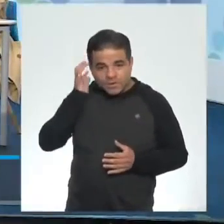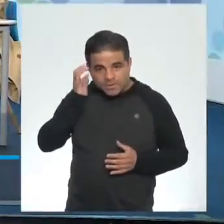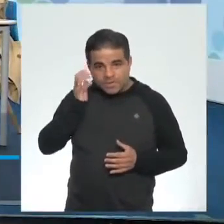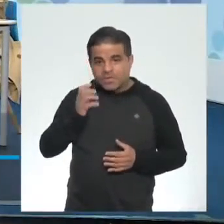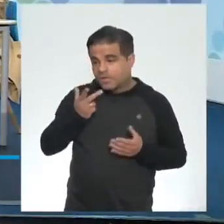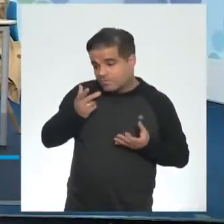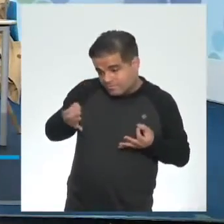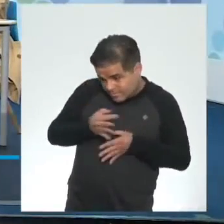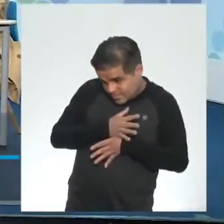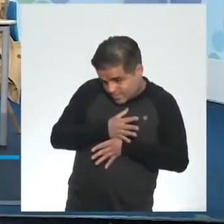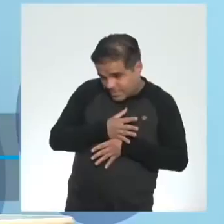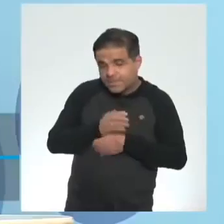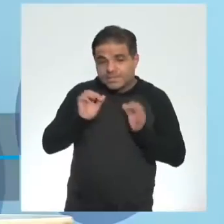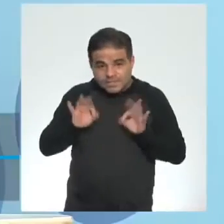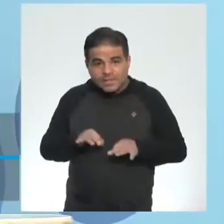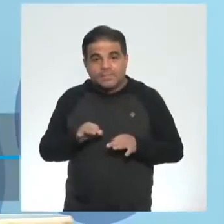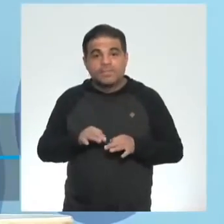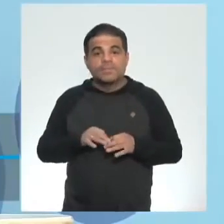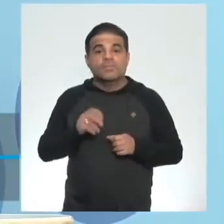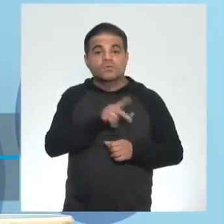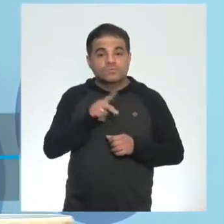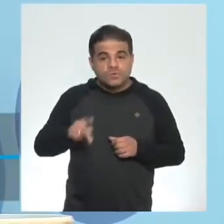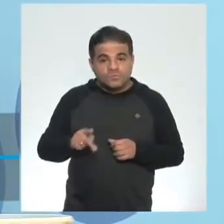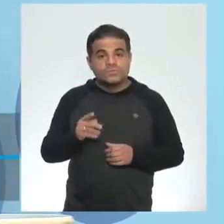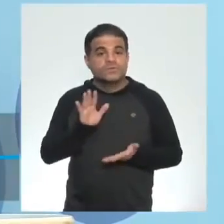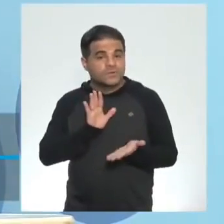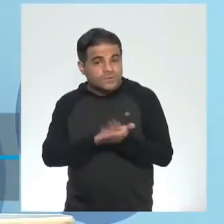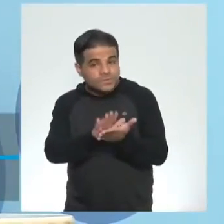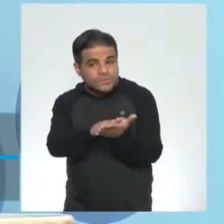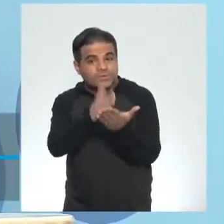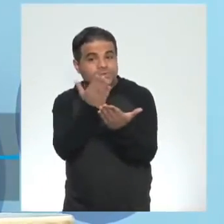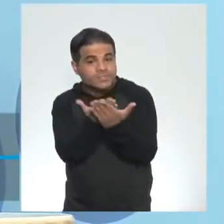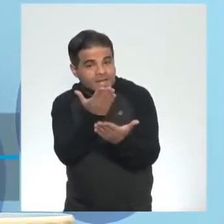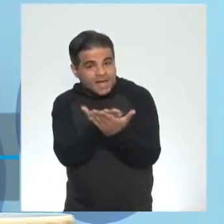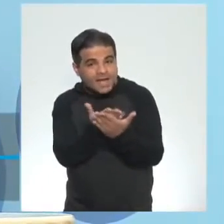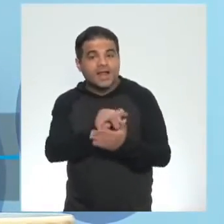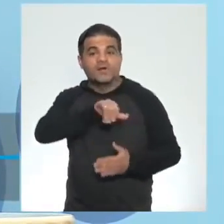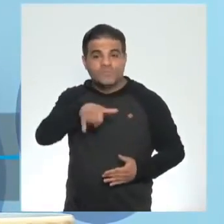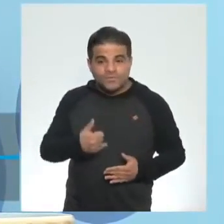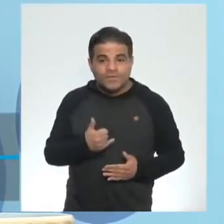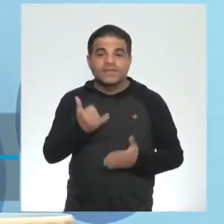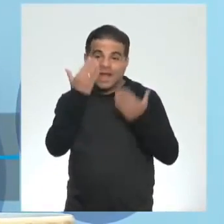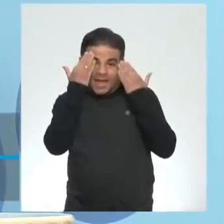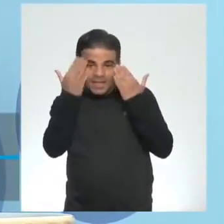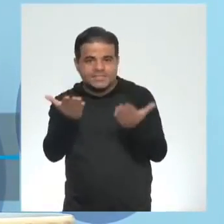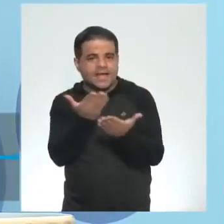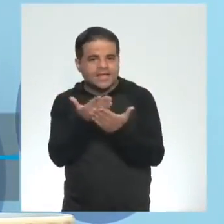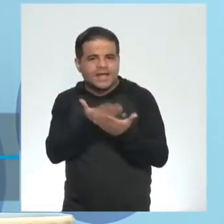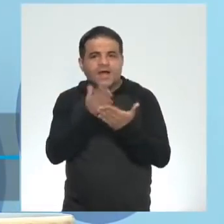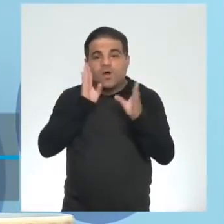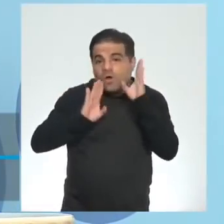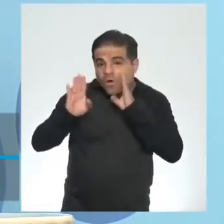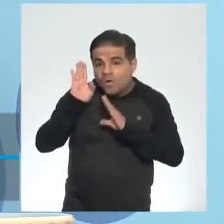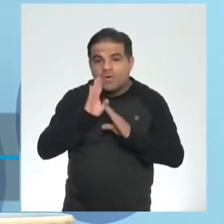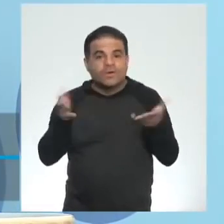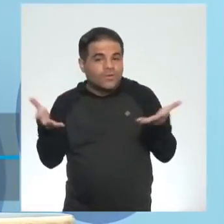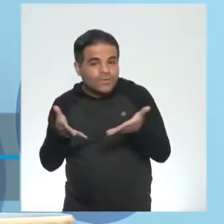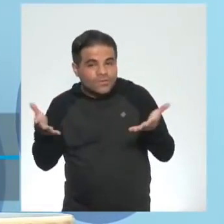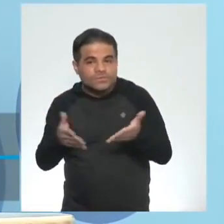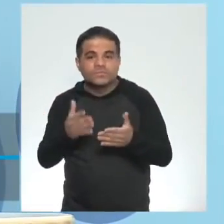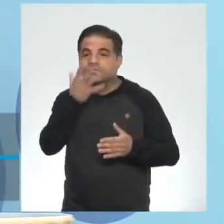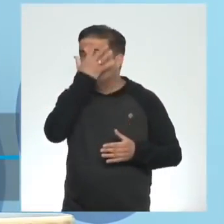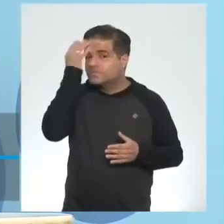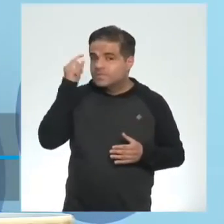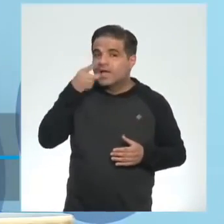nos despedir. Vamos nos despedir, os professores elogiando a aula. Também aproveito para agradecer a aula muito bacana que a gente teve hoje.